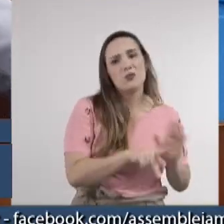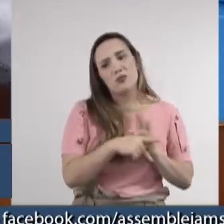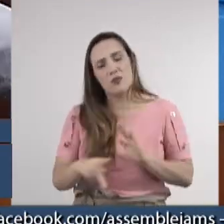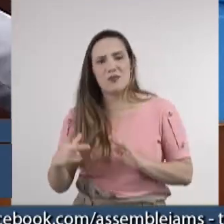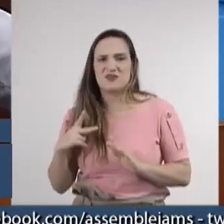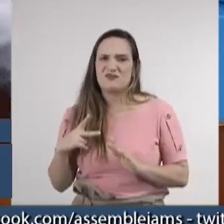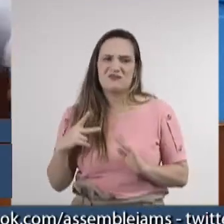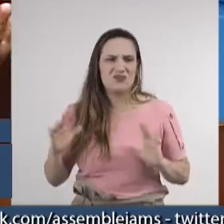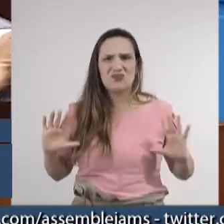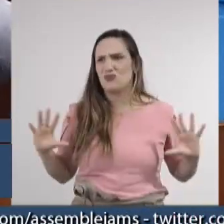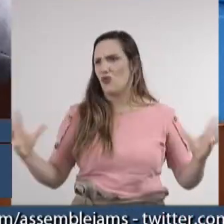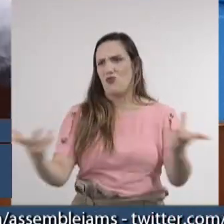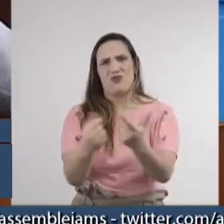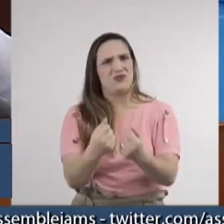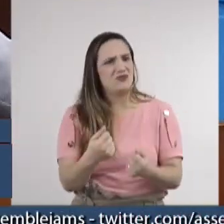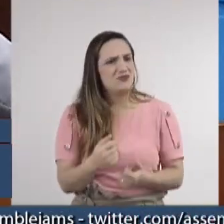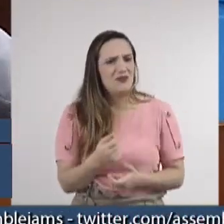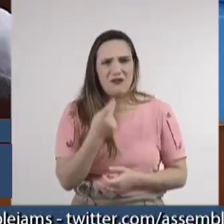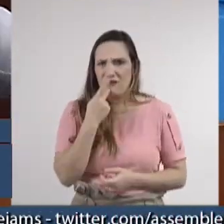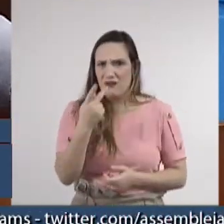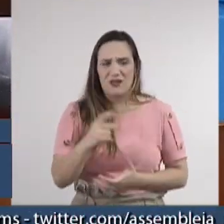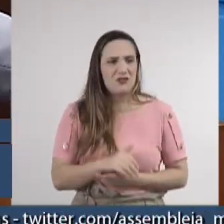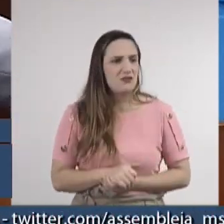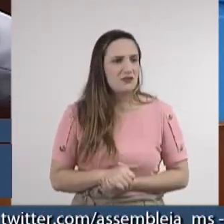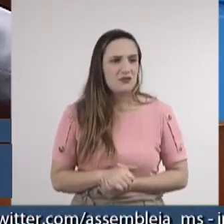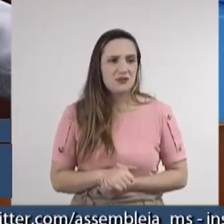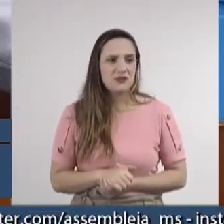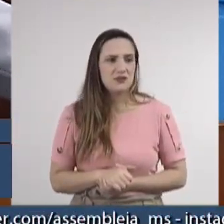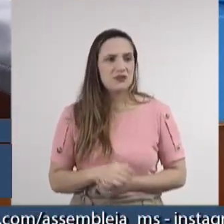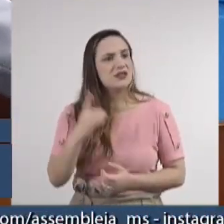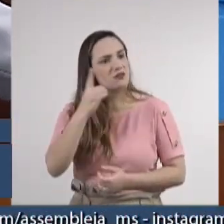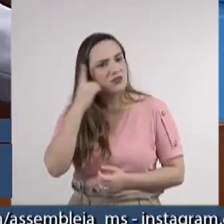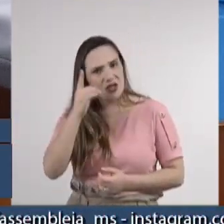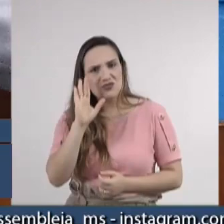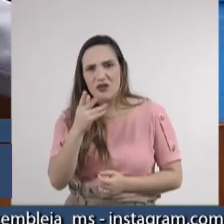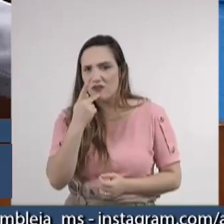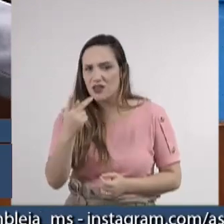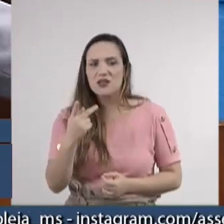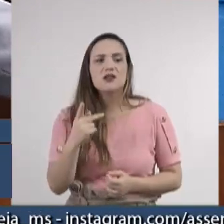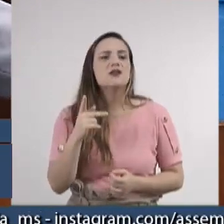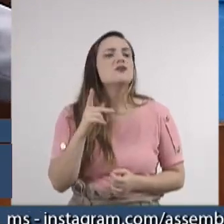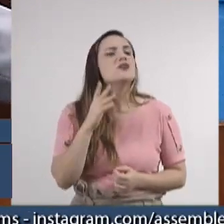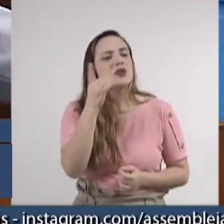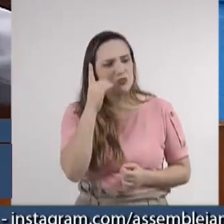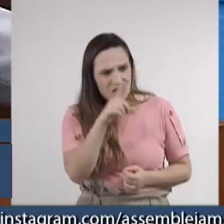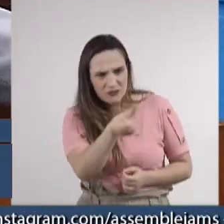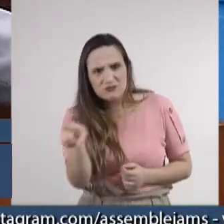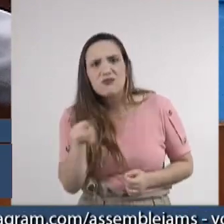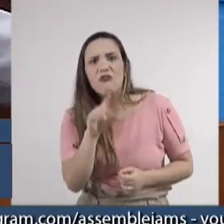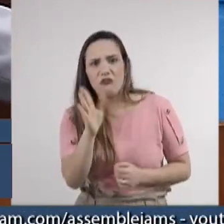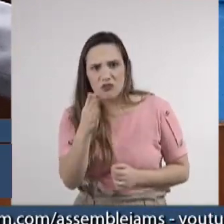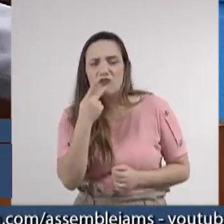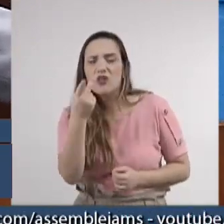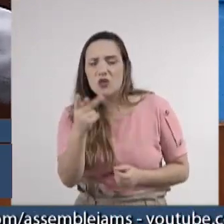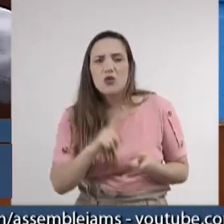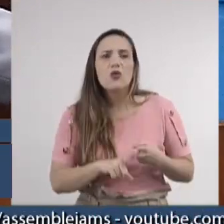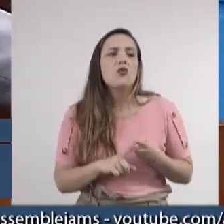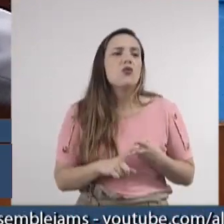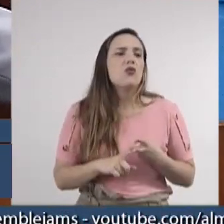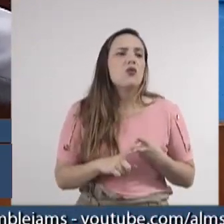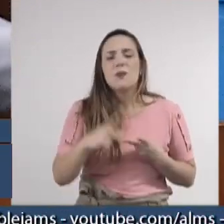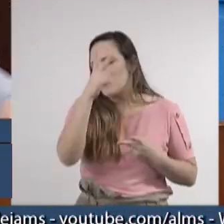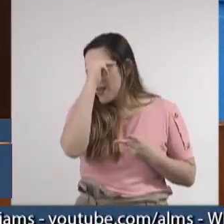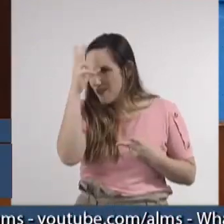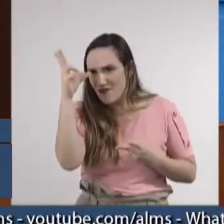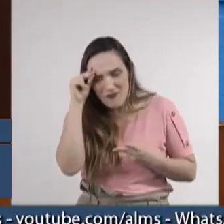foram unânime todos os que se manifestaram, dos deputados que se manifestaram, estavam presentes aqui na audiência pública,